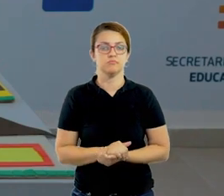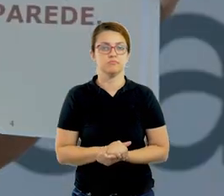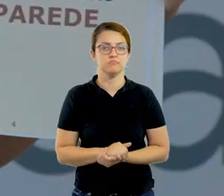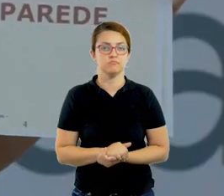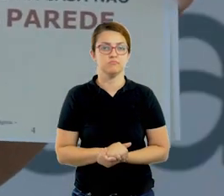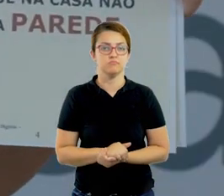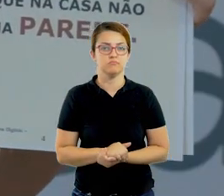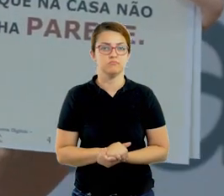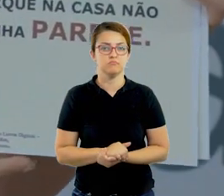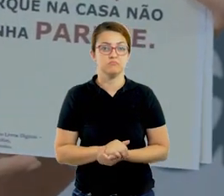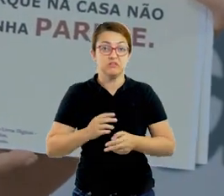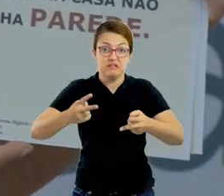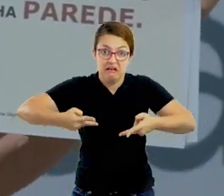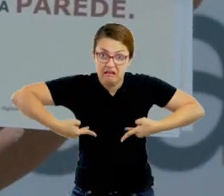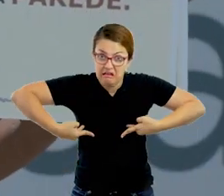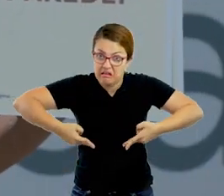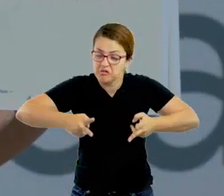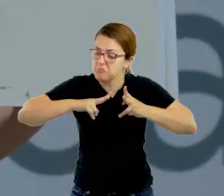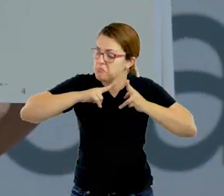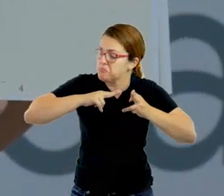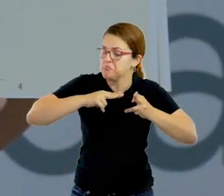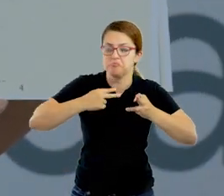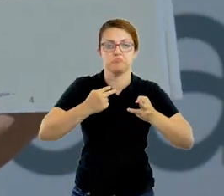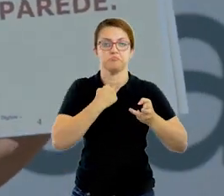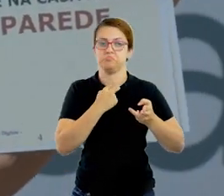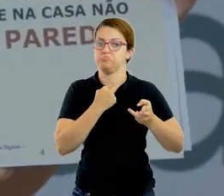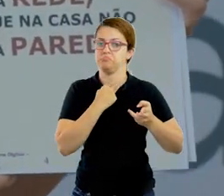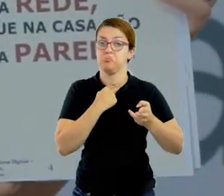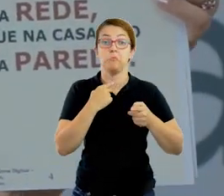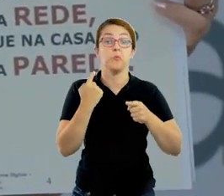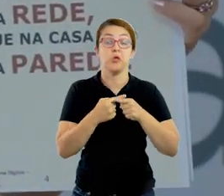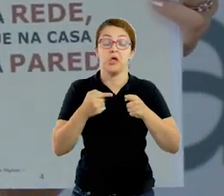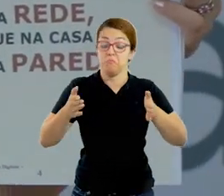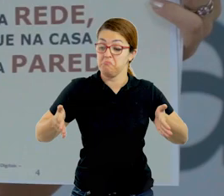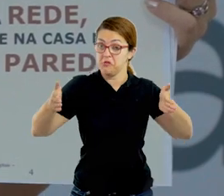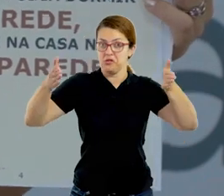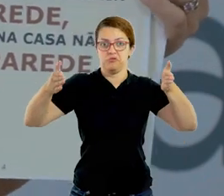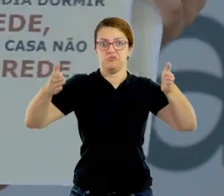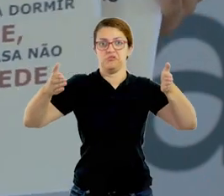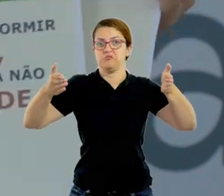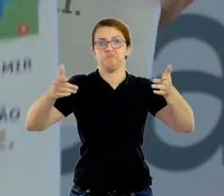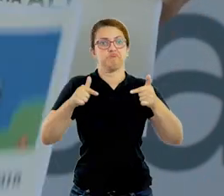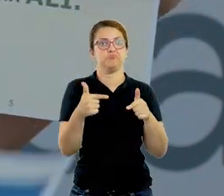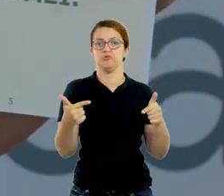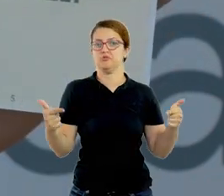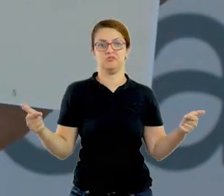Ninguém podia dormir na rede, porque na casa não tinha parede.